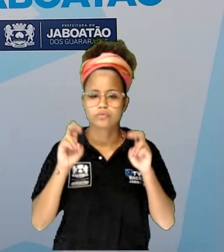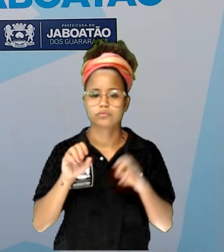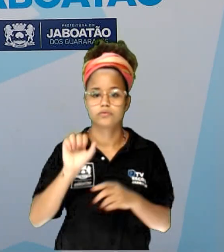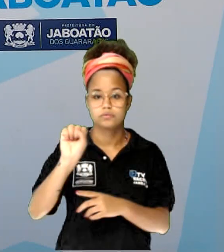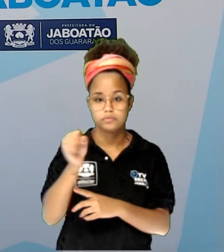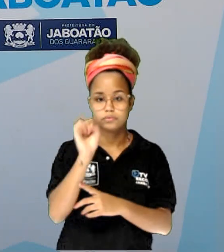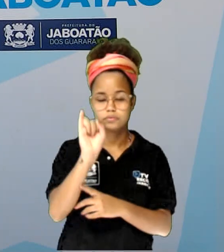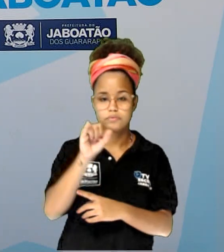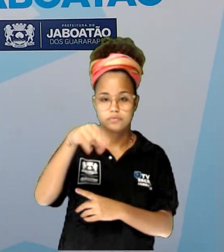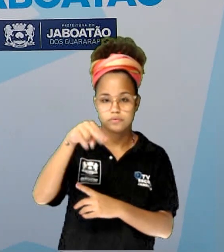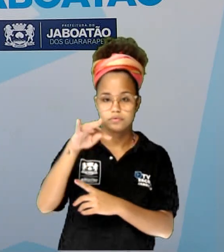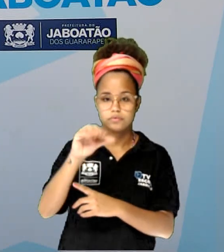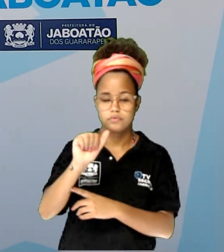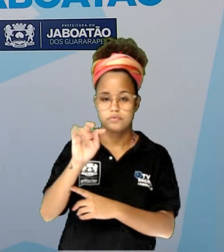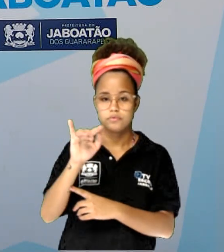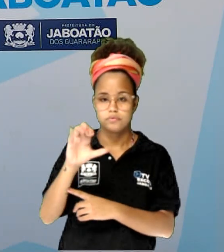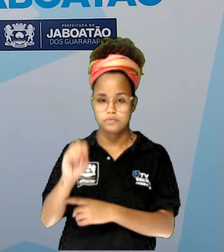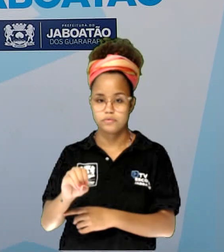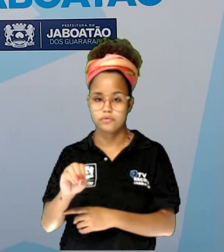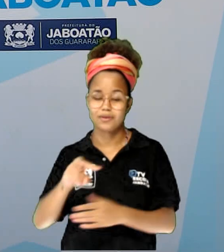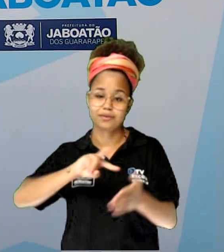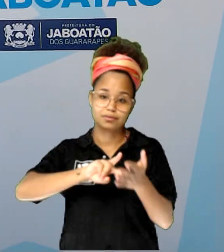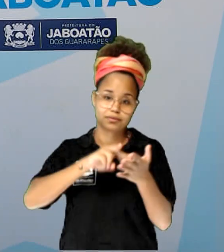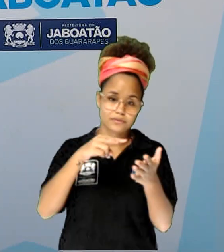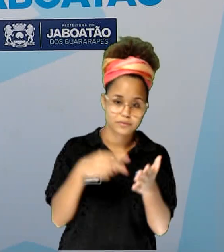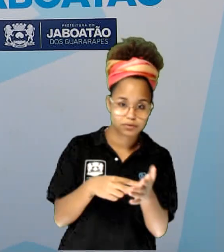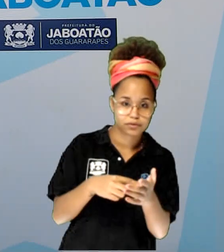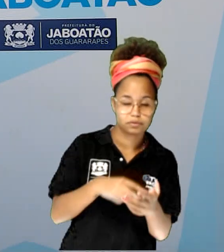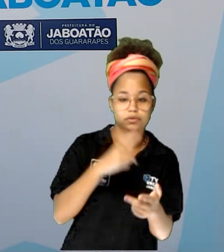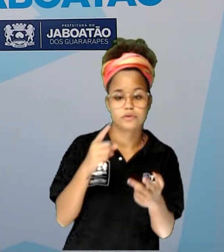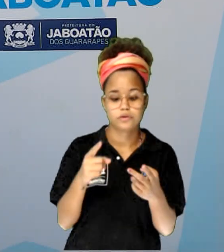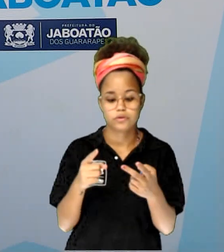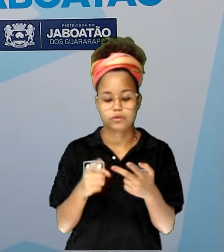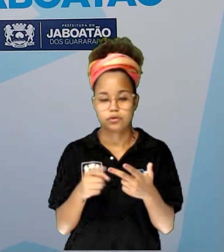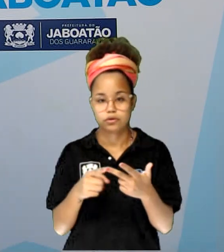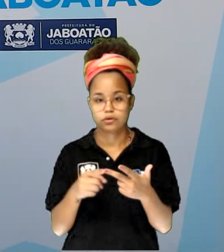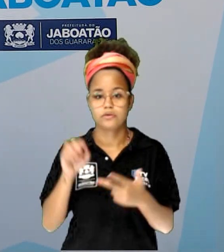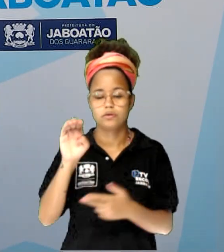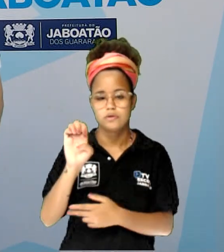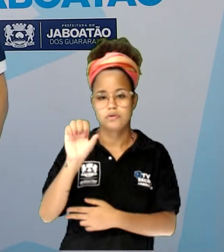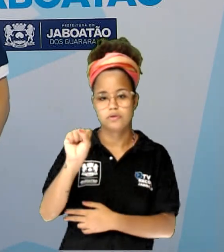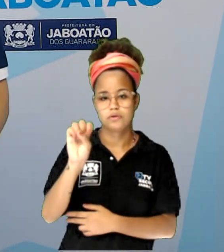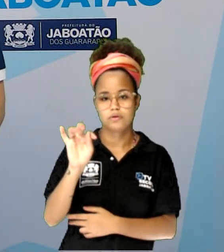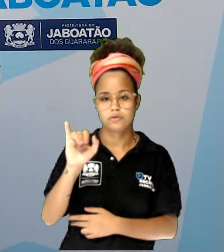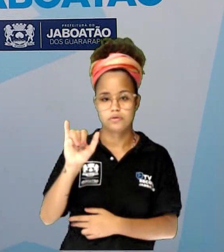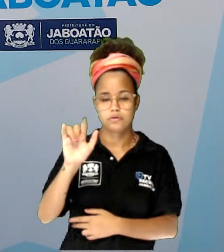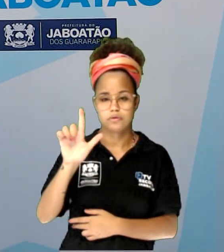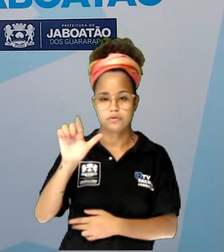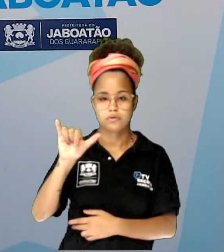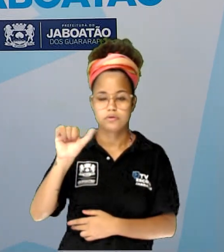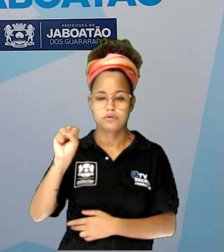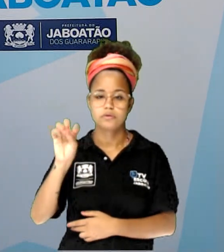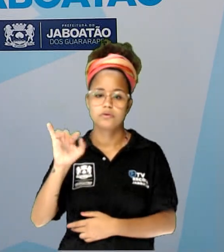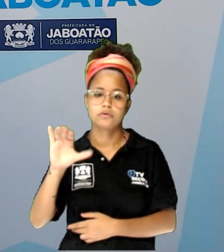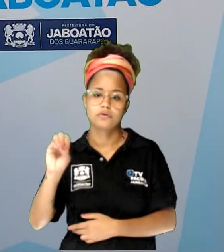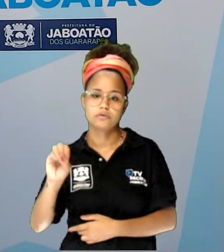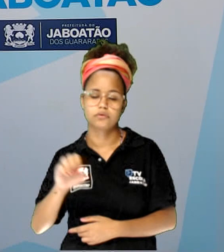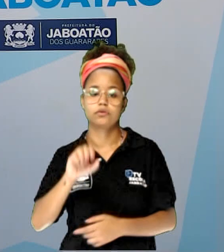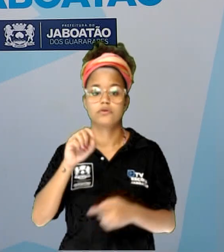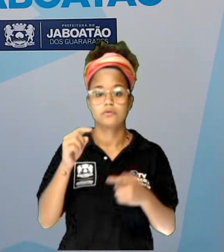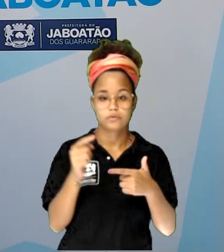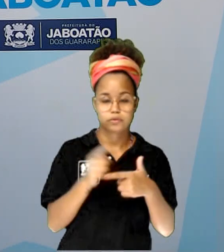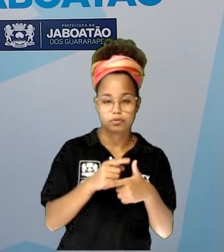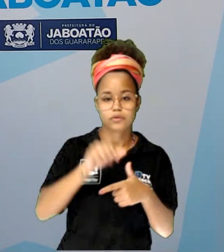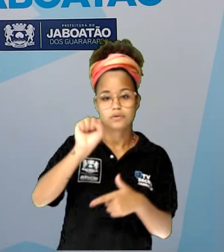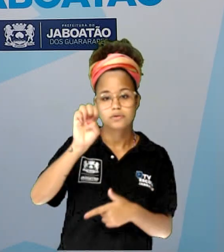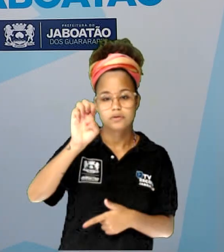sintático, semântica e estilística. A gente já conversou sobre isso aqui, né, nas nossas aulas do Prepara. A semântica é aquilo que tem a ver